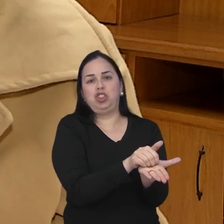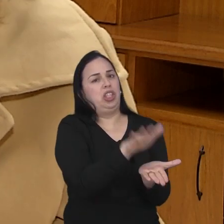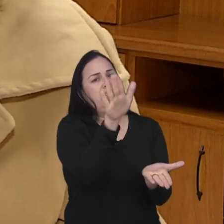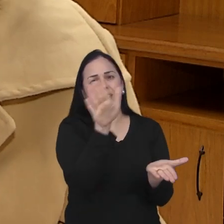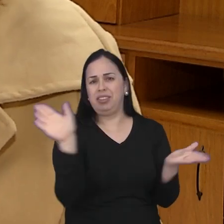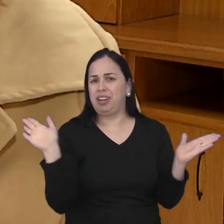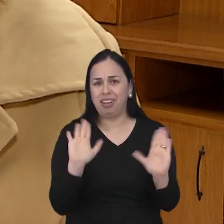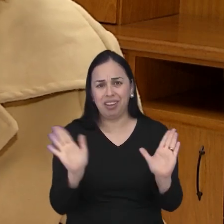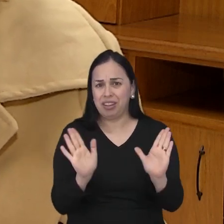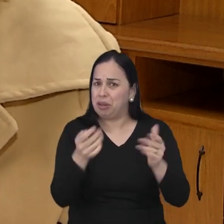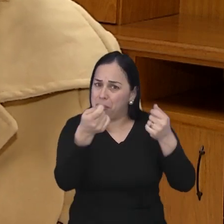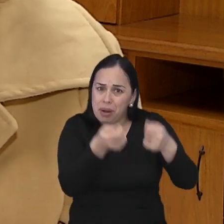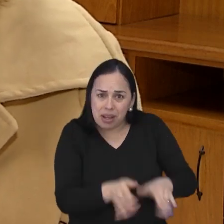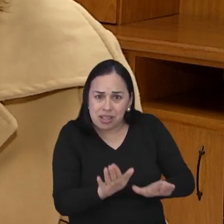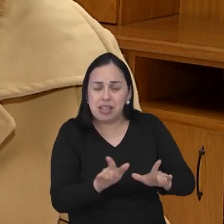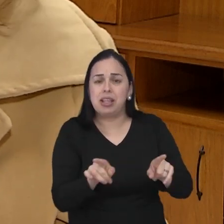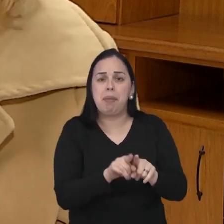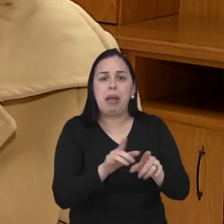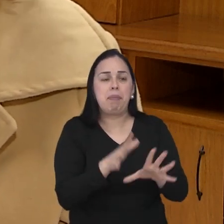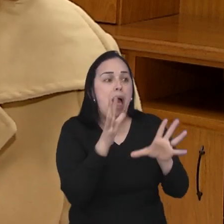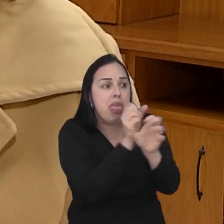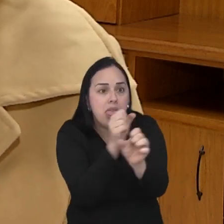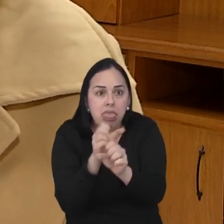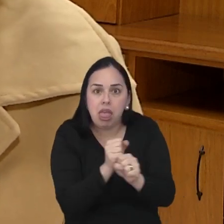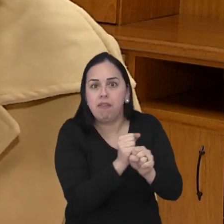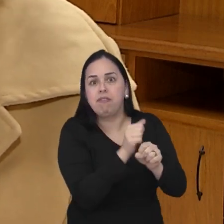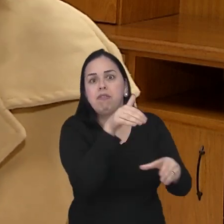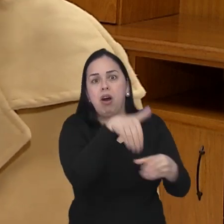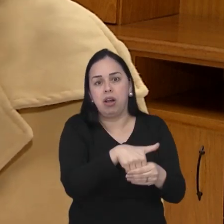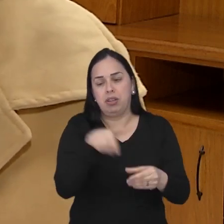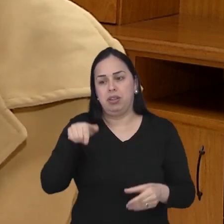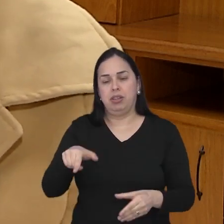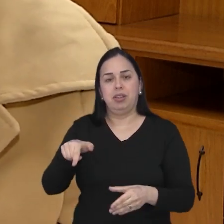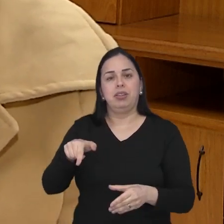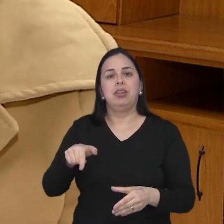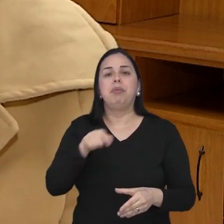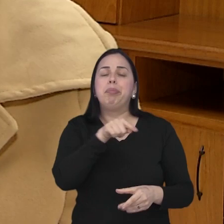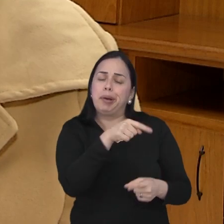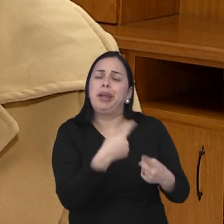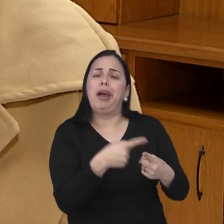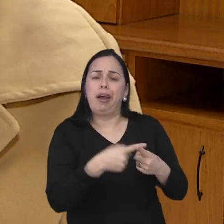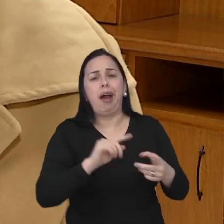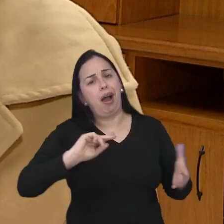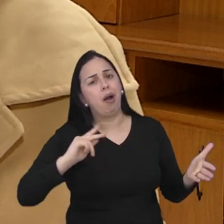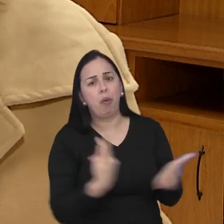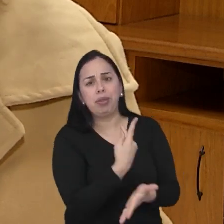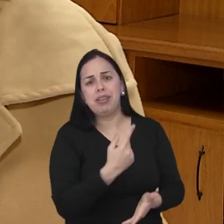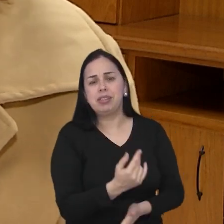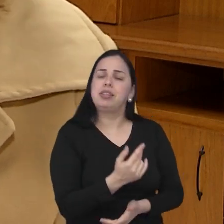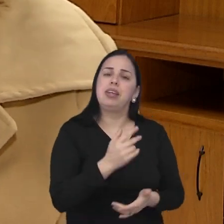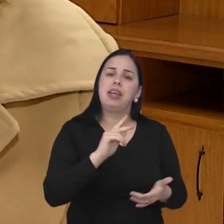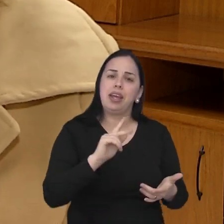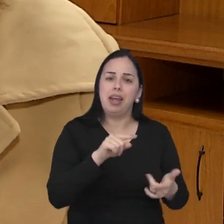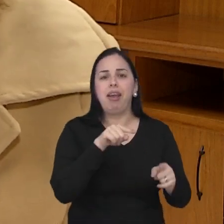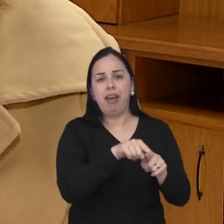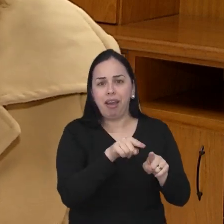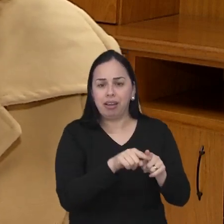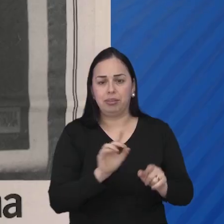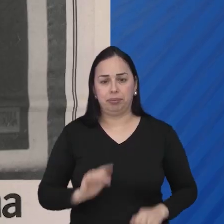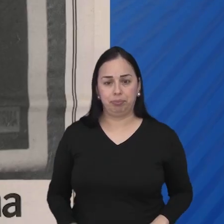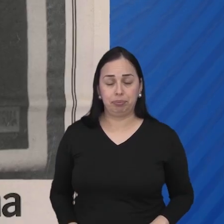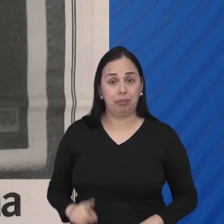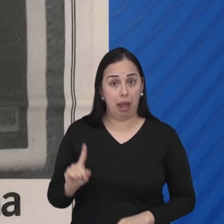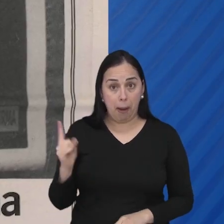humana do processo de votação, de contagem de votos, porque é onde acontecem os erros e que pode acontecer uma